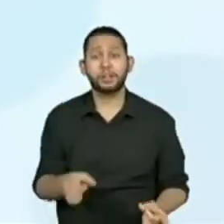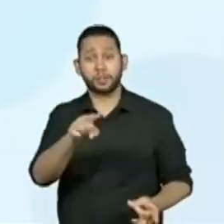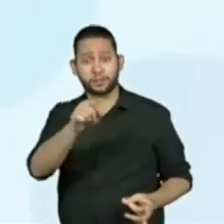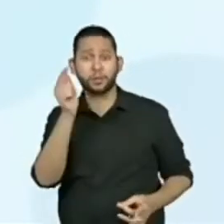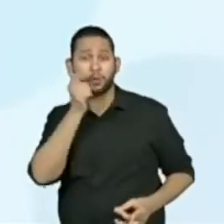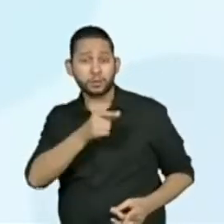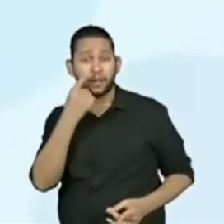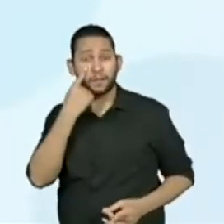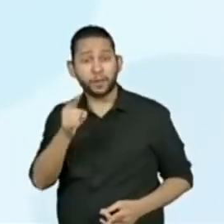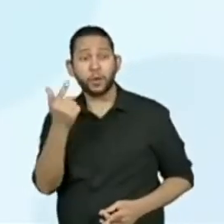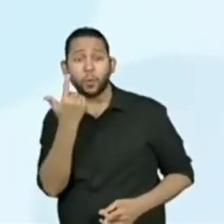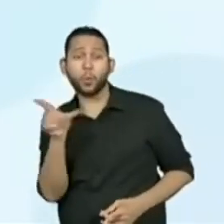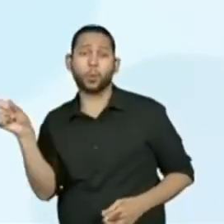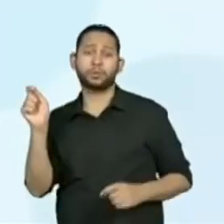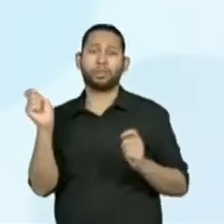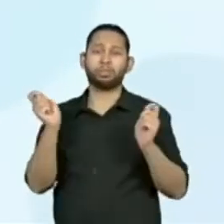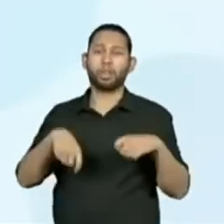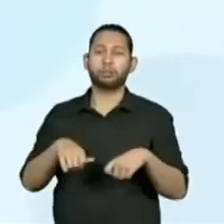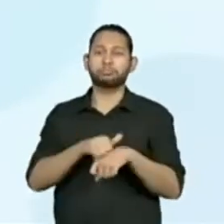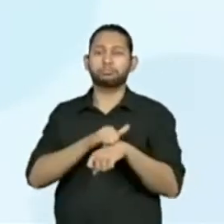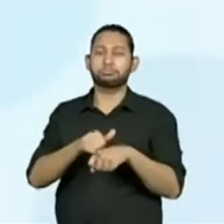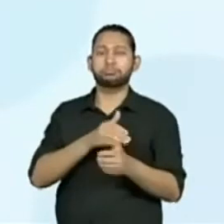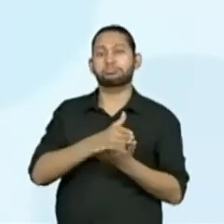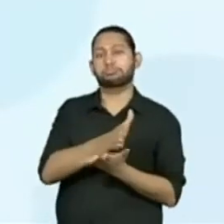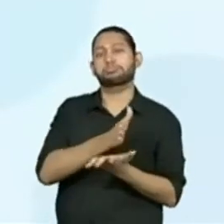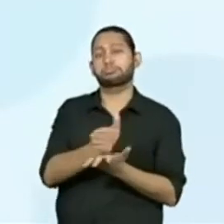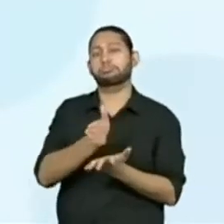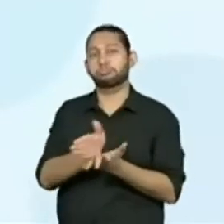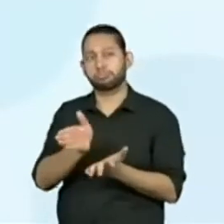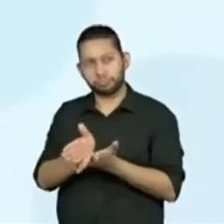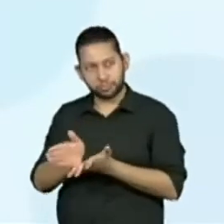outras possibilidades para decompor o número